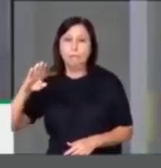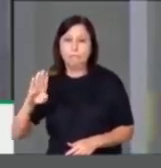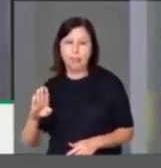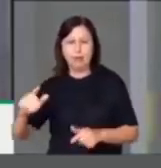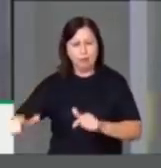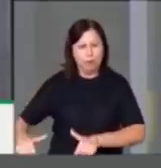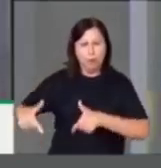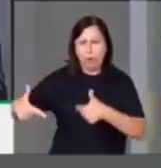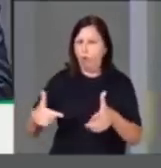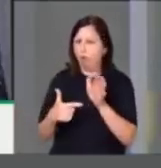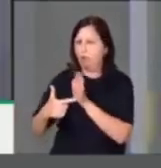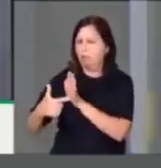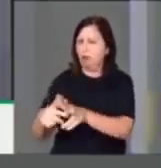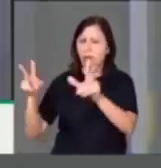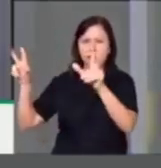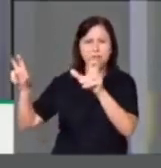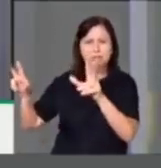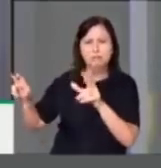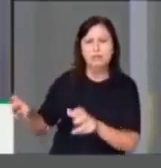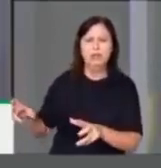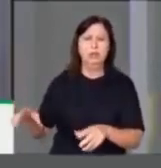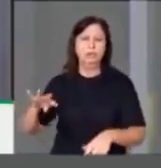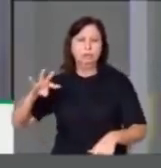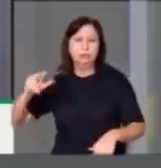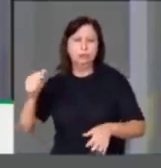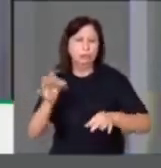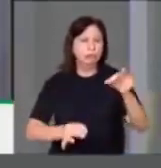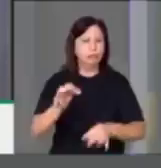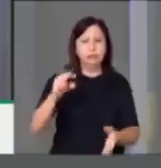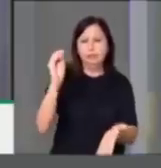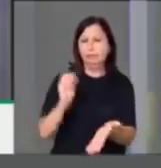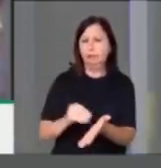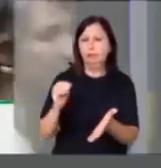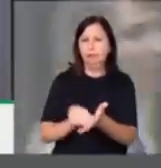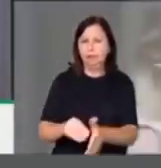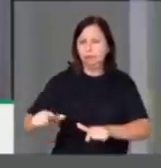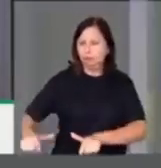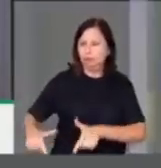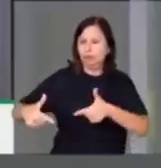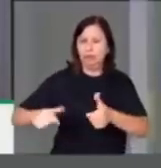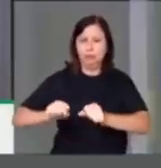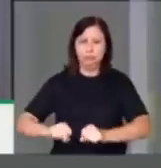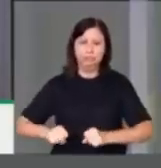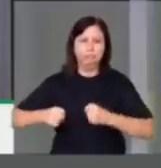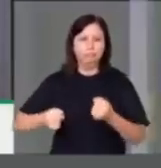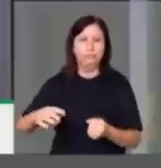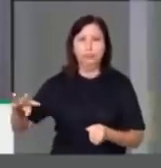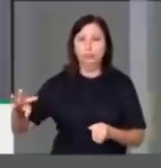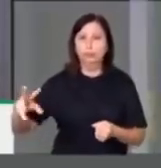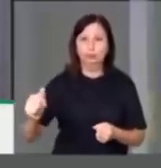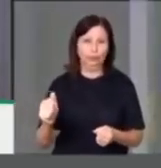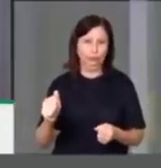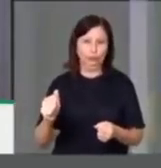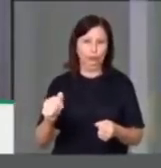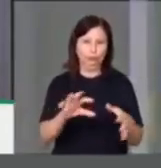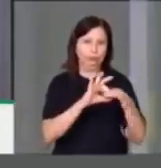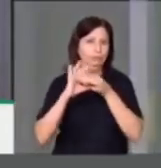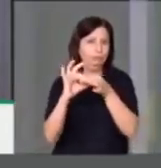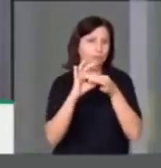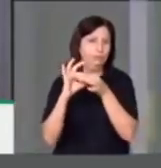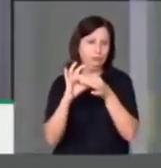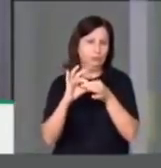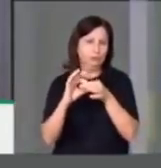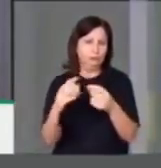contra as injustiças do mundo, como eles são os monopolistas da virtude. Agora, é engraçado notar